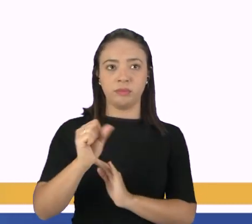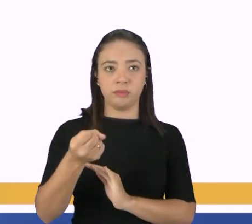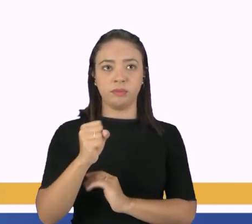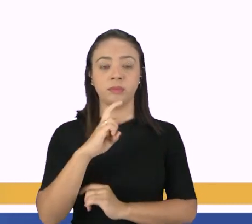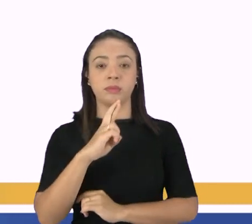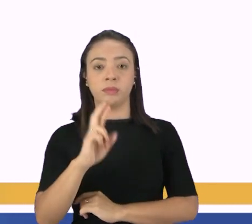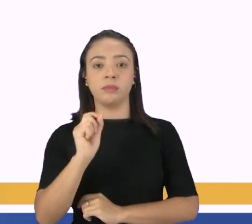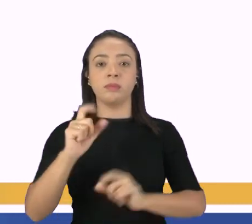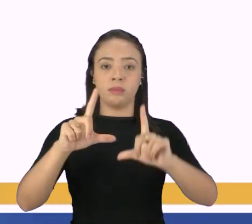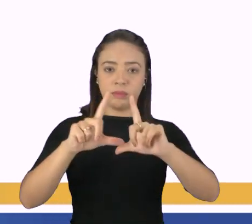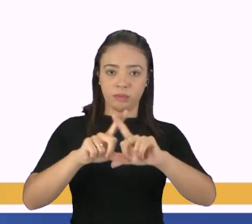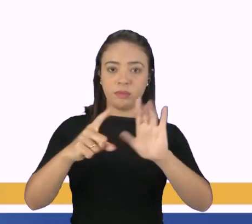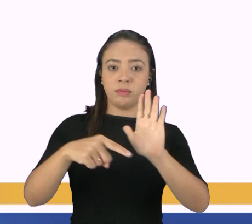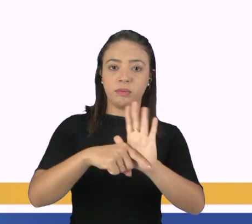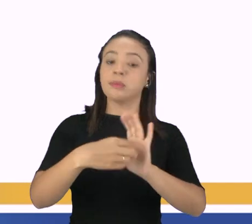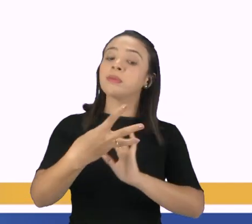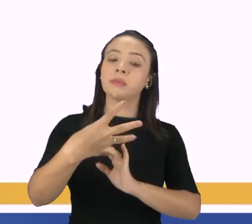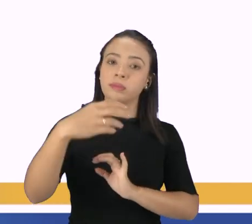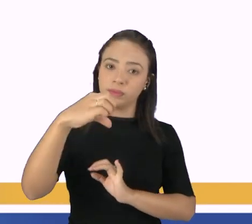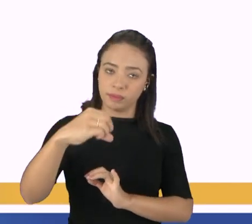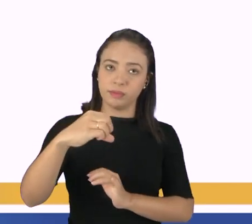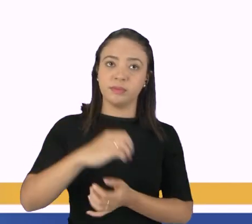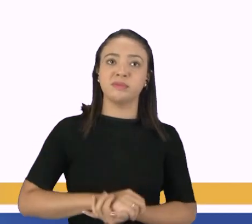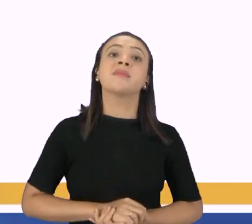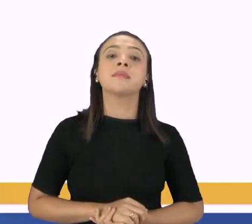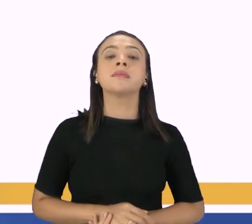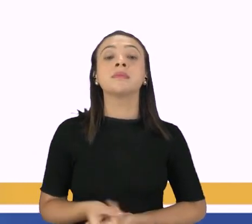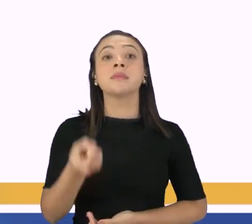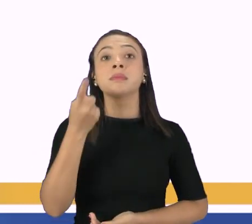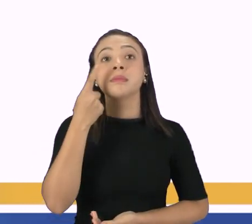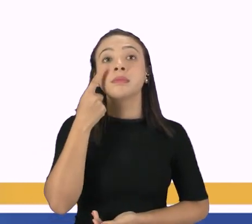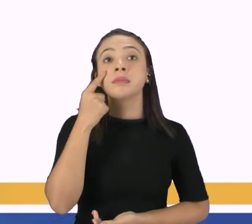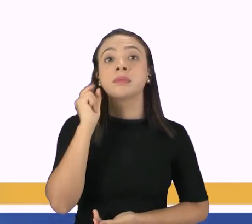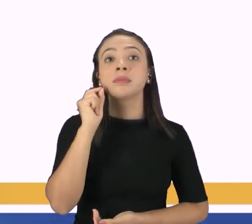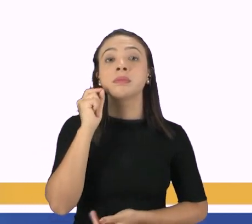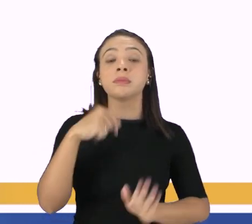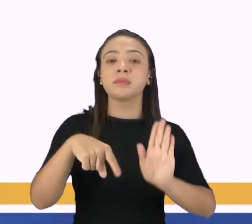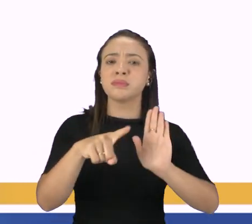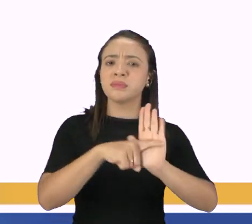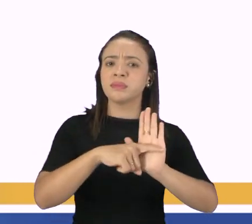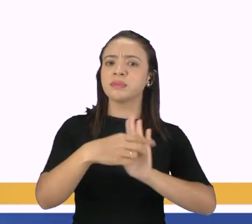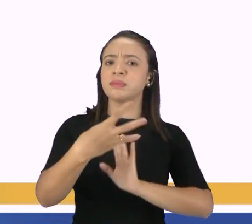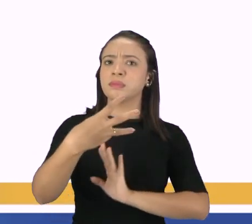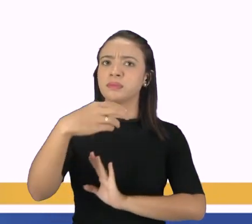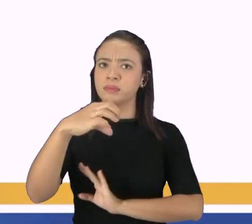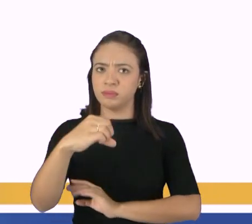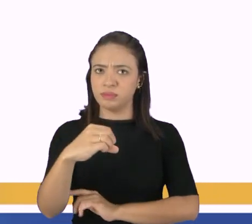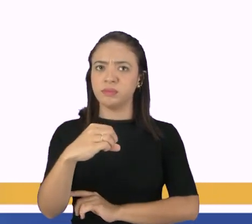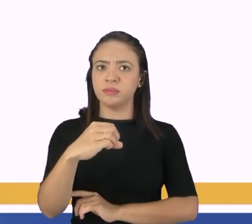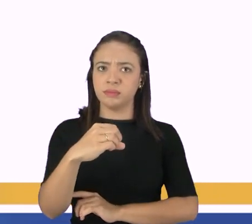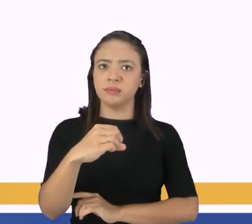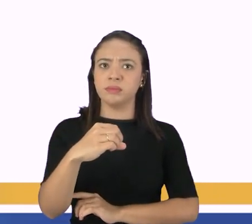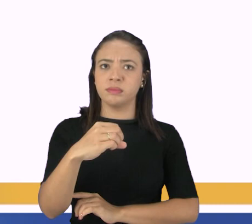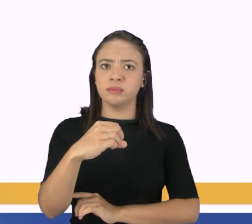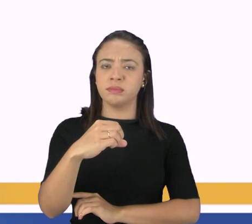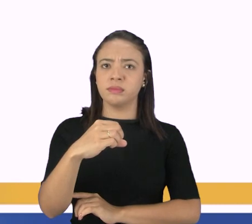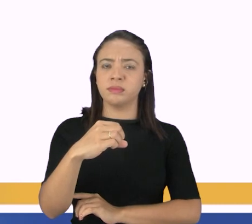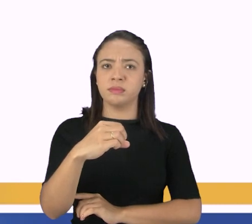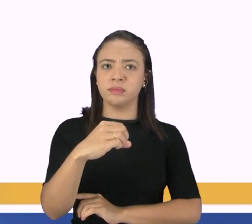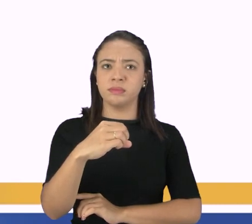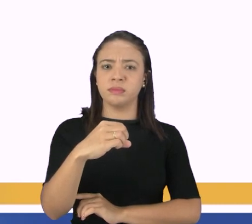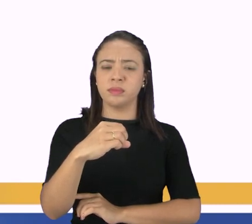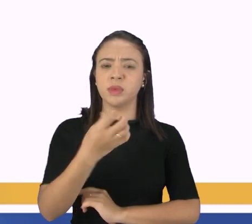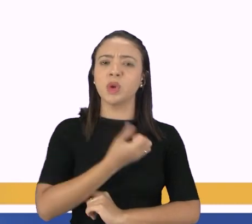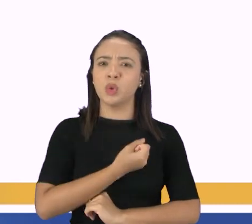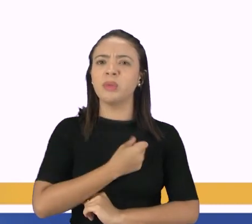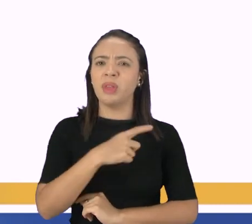igual a menos 39. Observe que menos 39, né? Será que é um